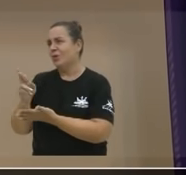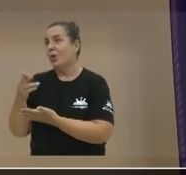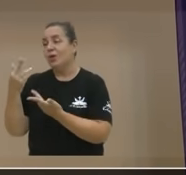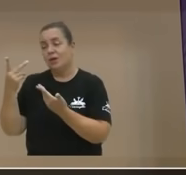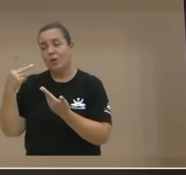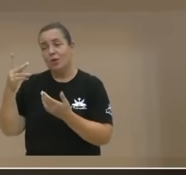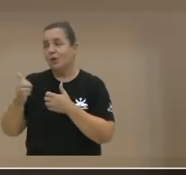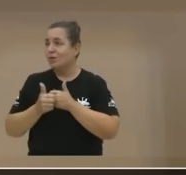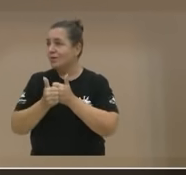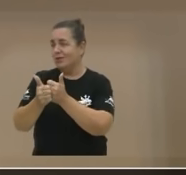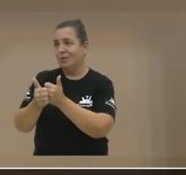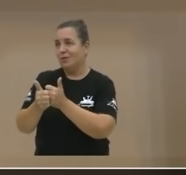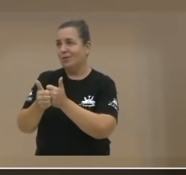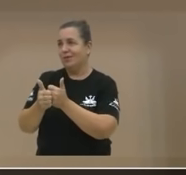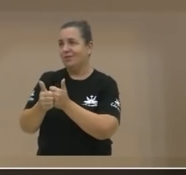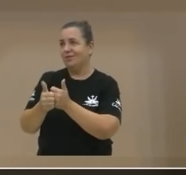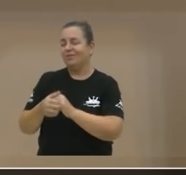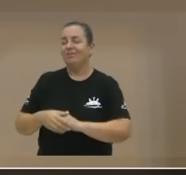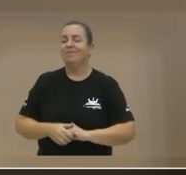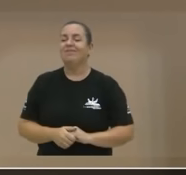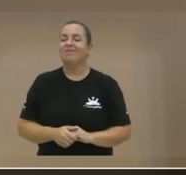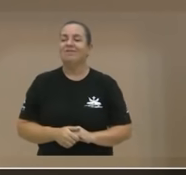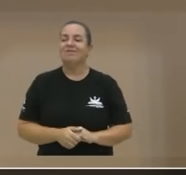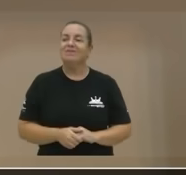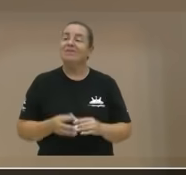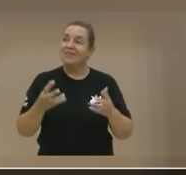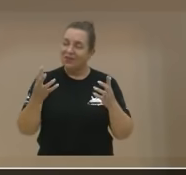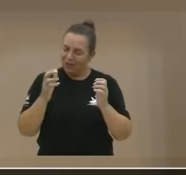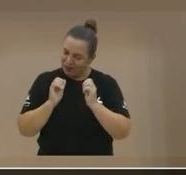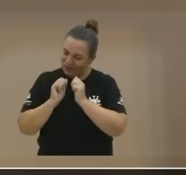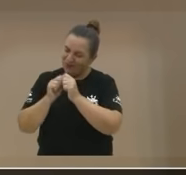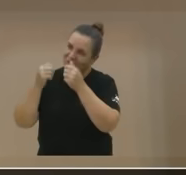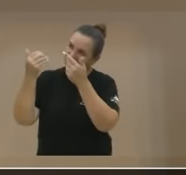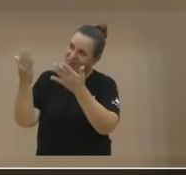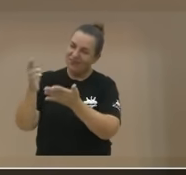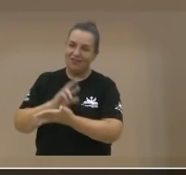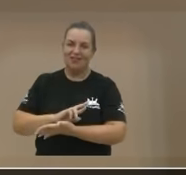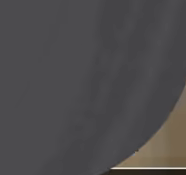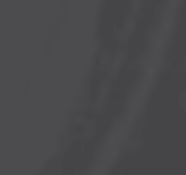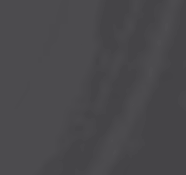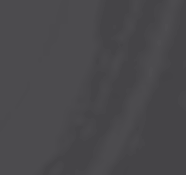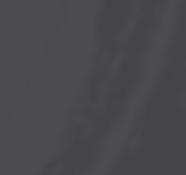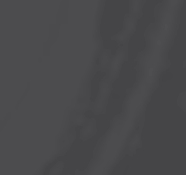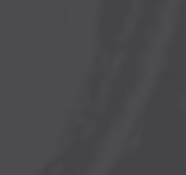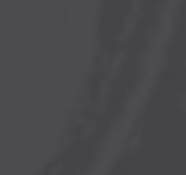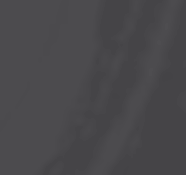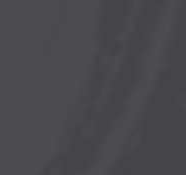discípulo. Quero estar contigo, Senhor.